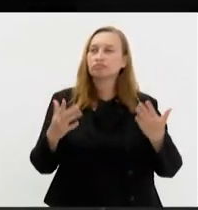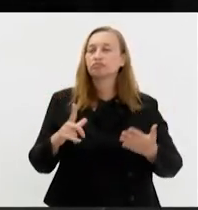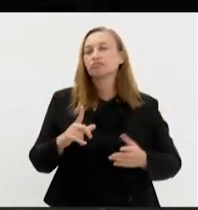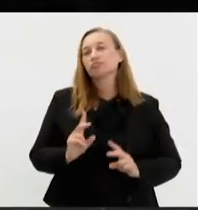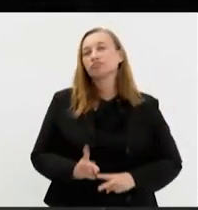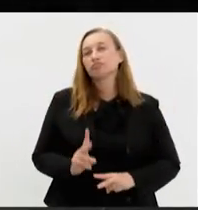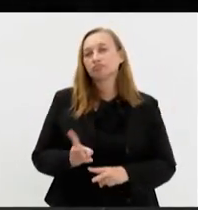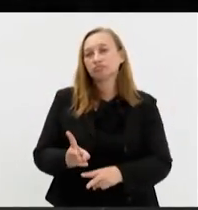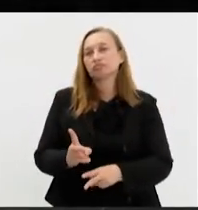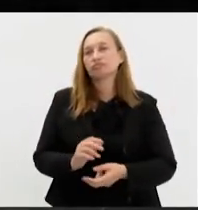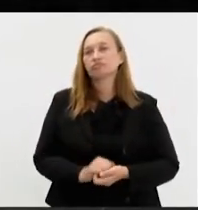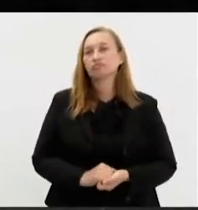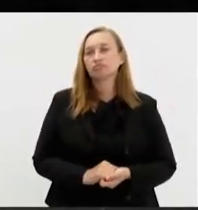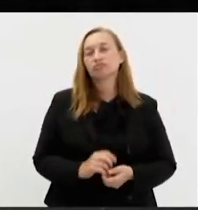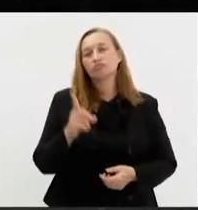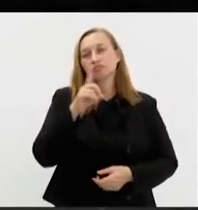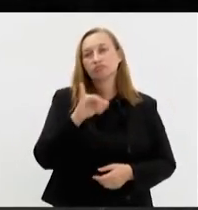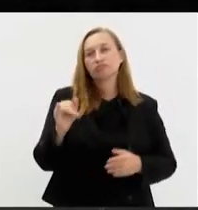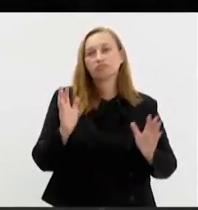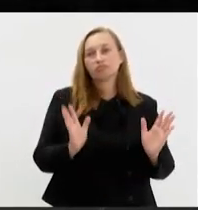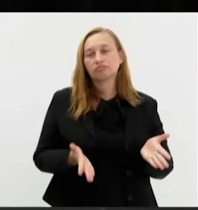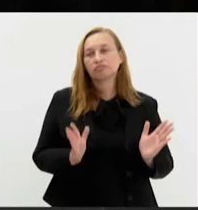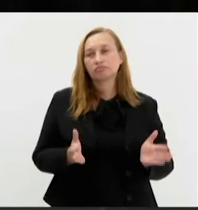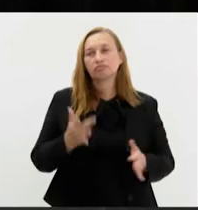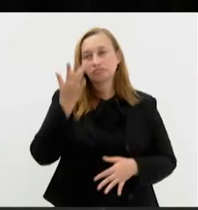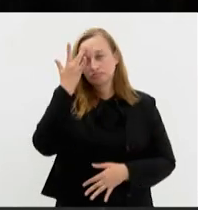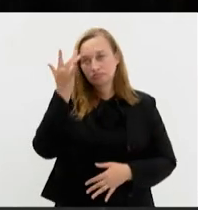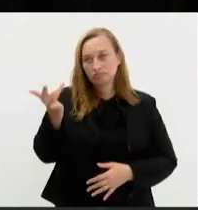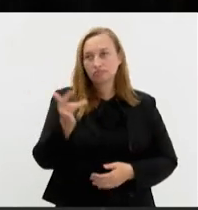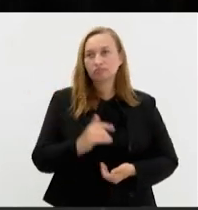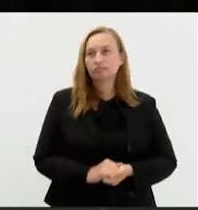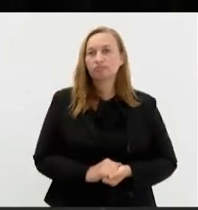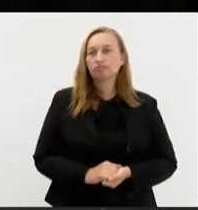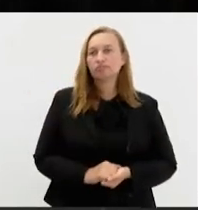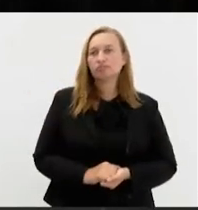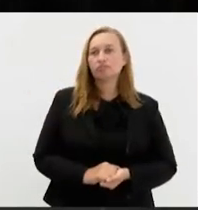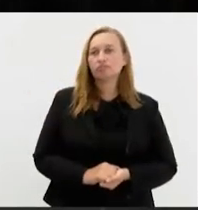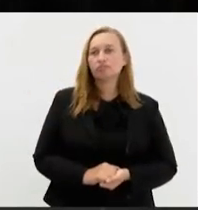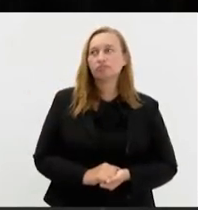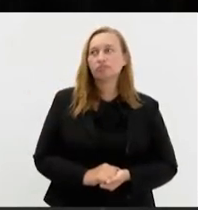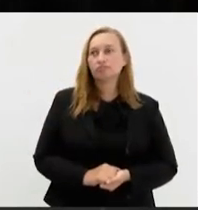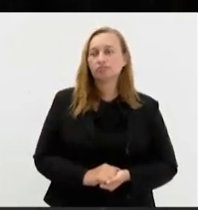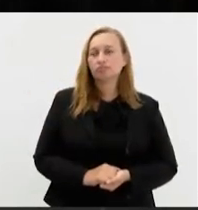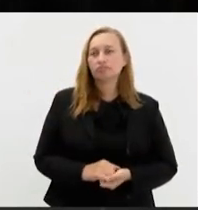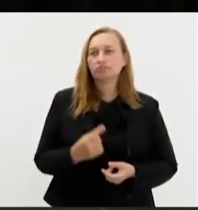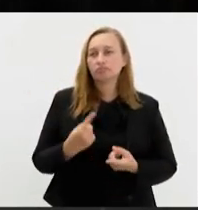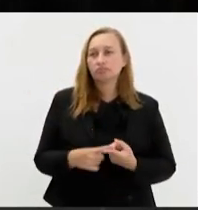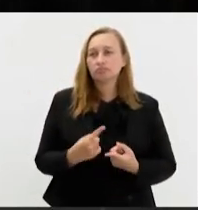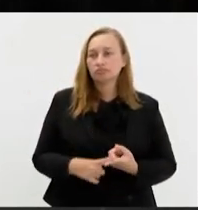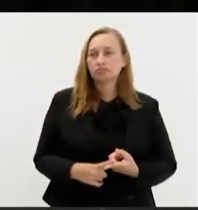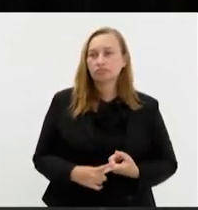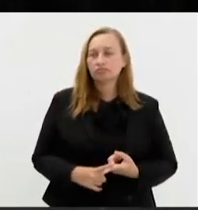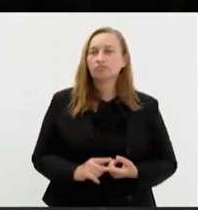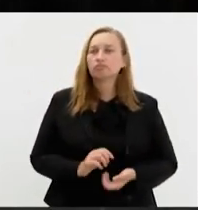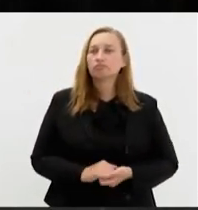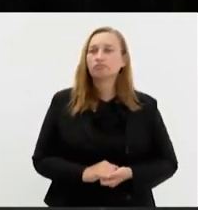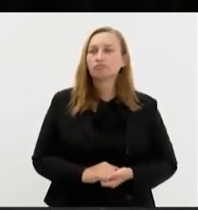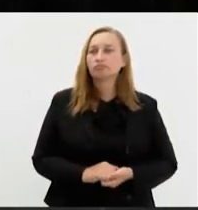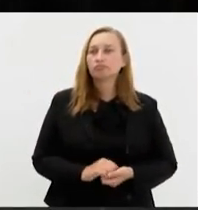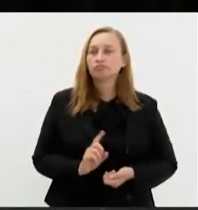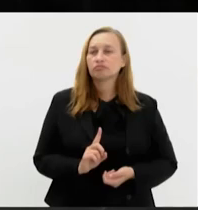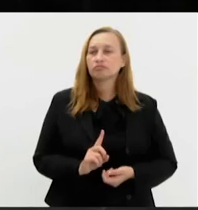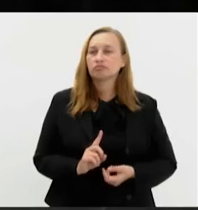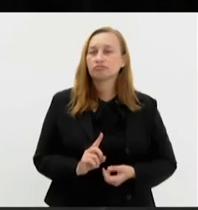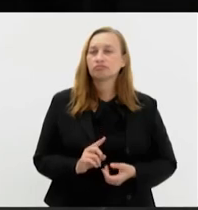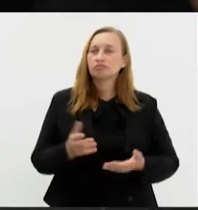a a esse dia de hoje e de amanhã Ah e por que não chamar também né os